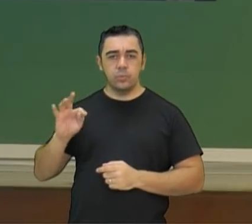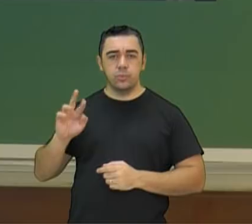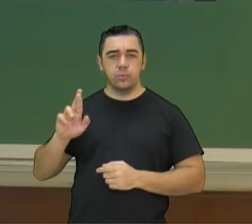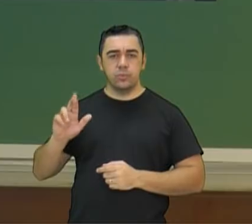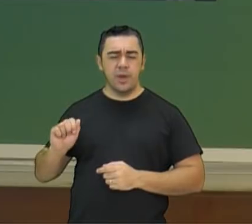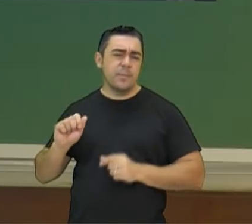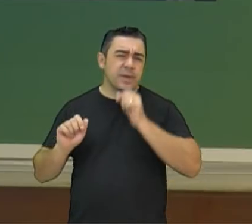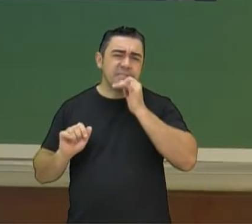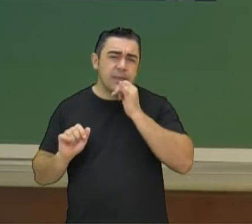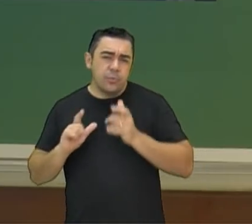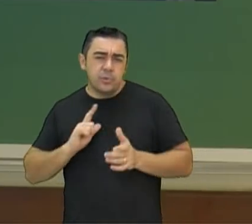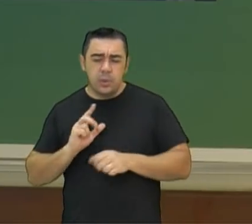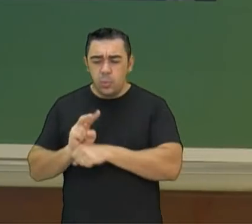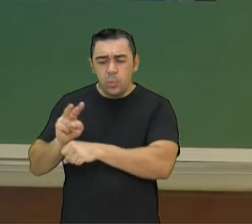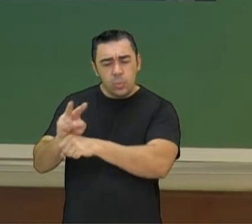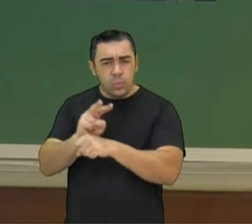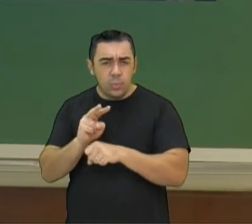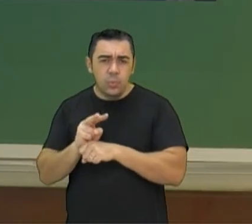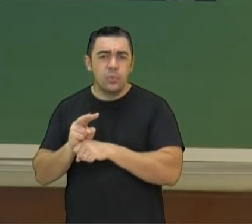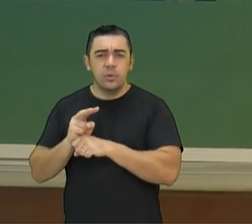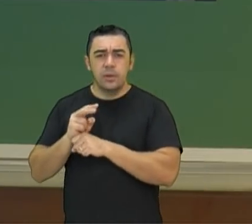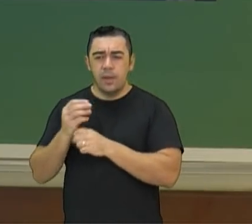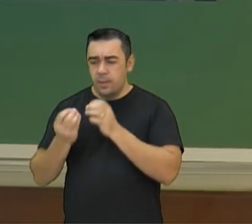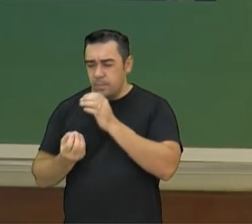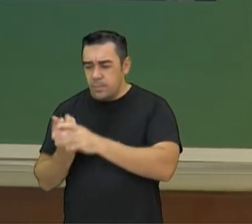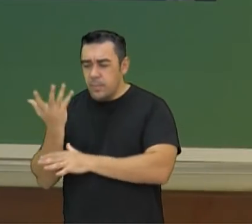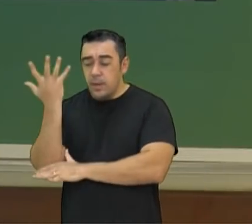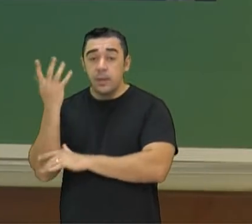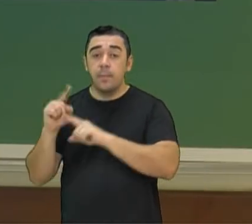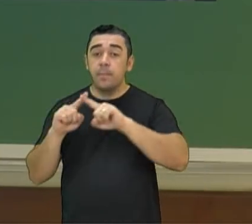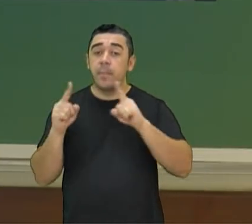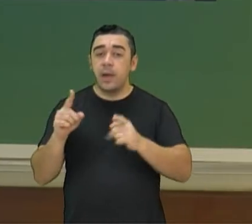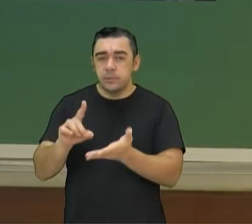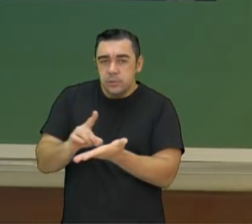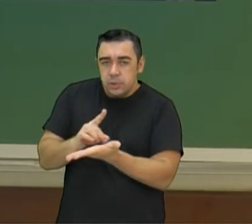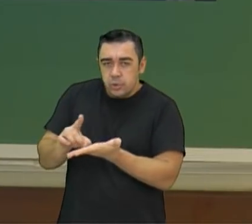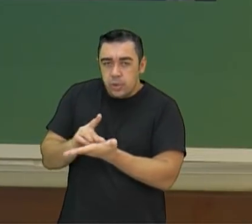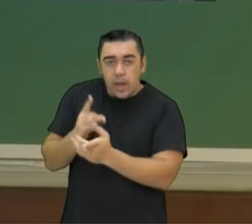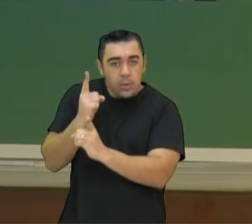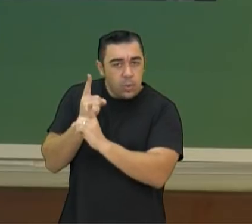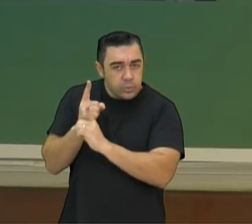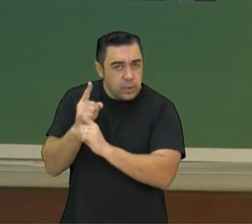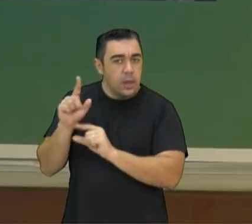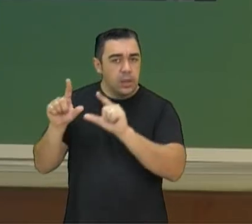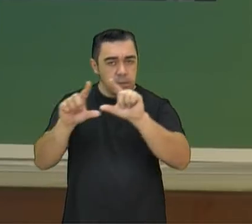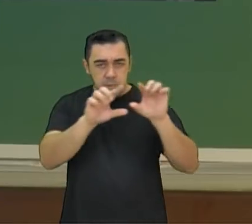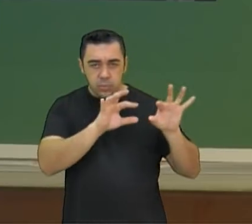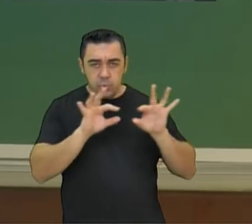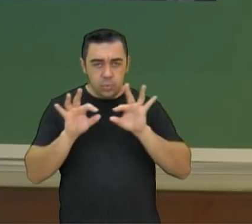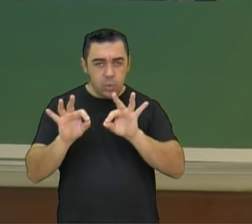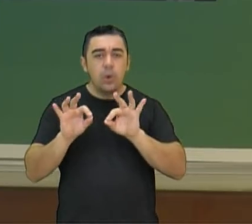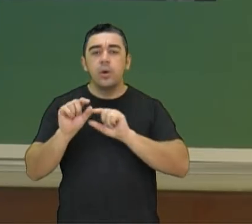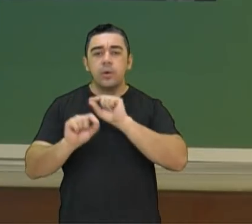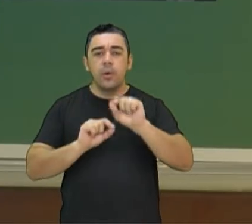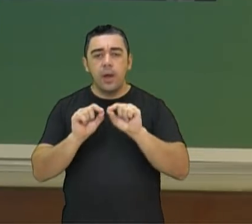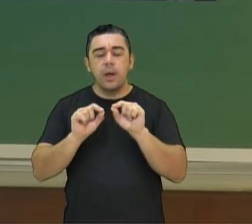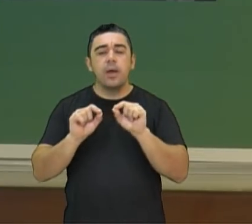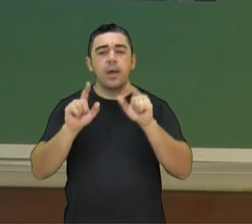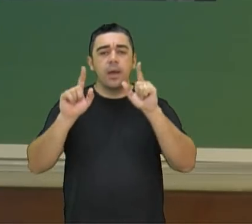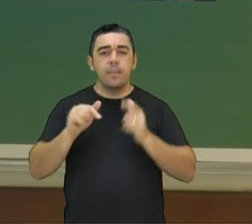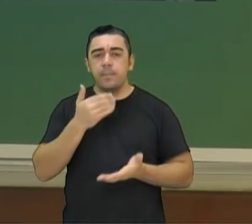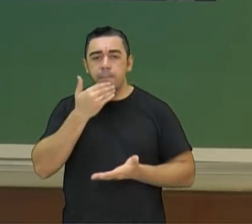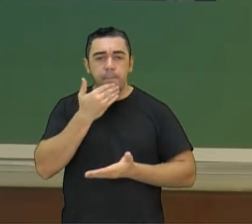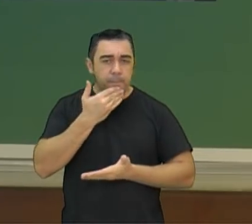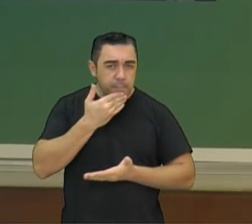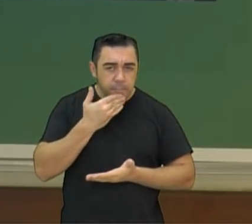plantas, né, e etc. Mas no dicionário ali online eu selecionei aqui essa definição que melhor atende aqui a